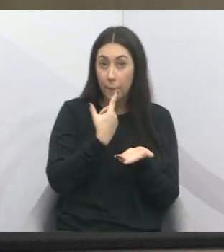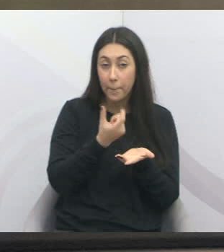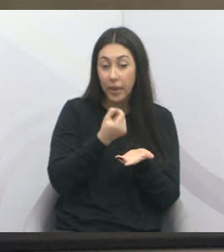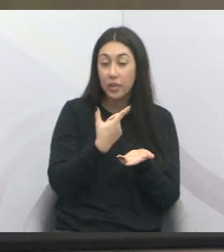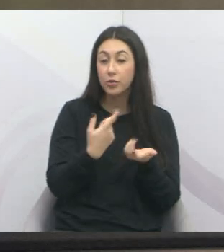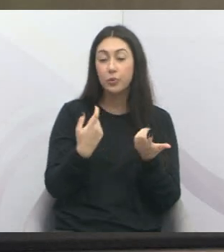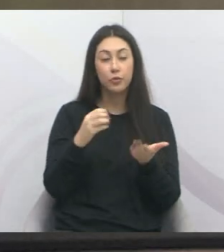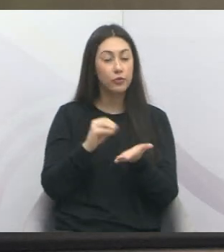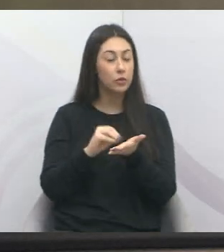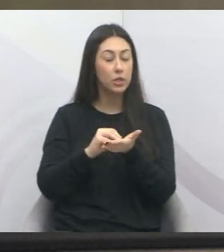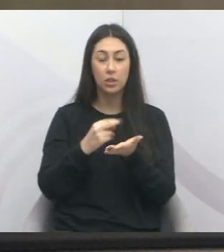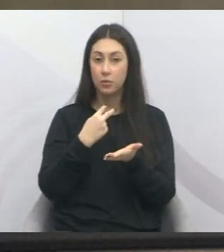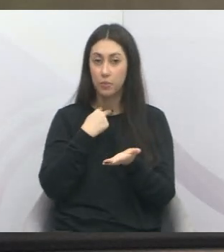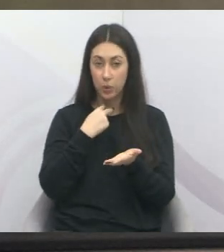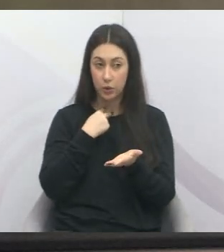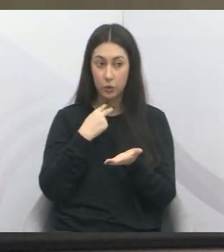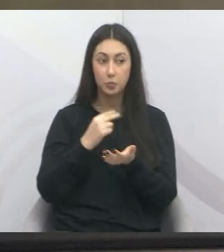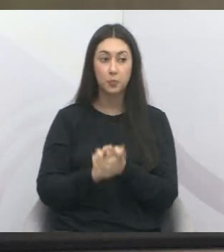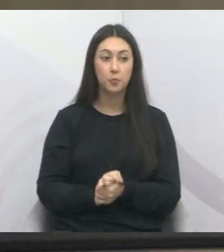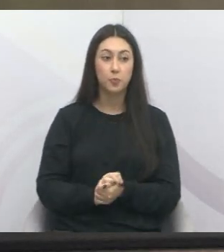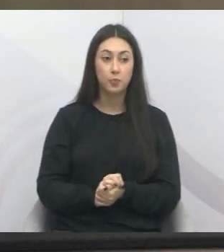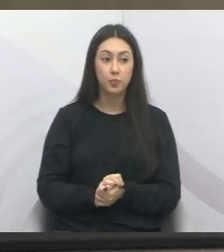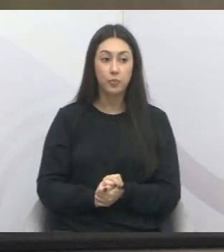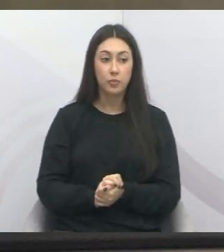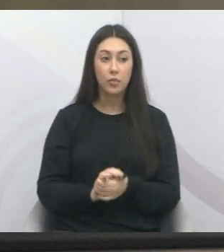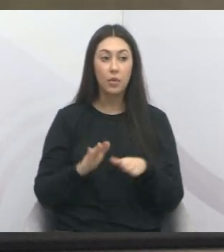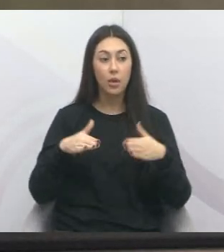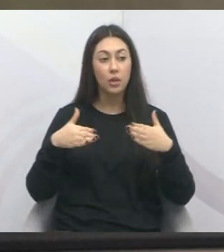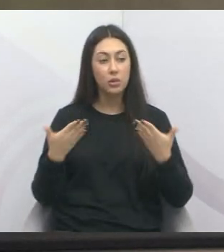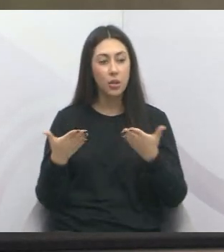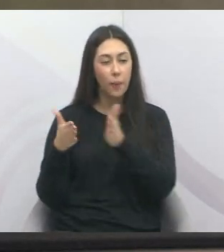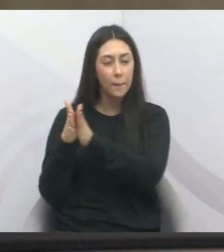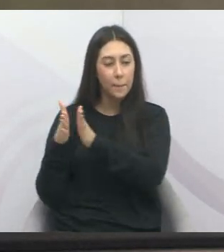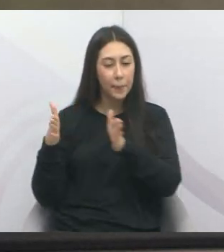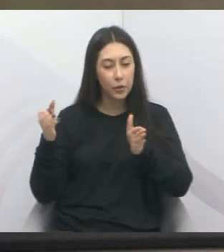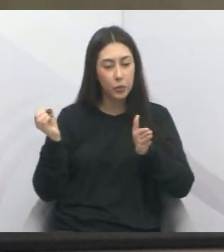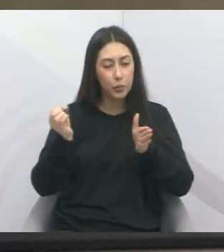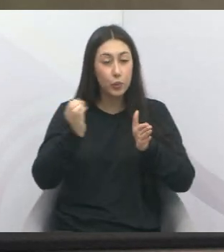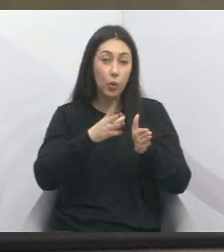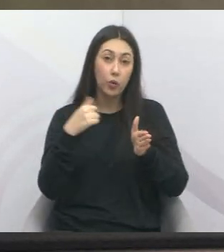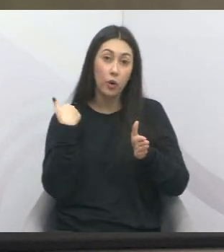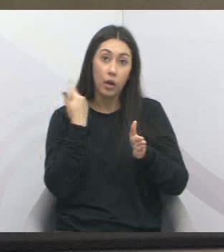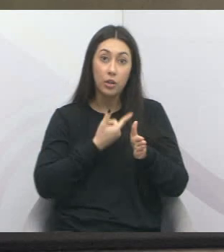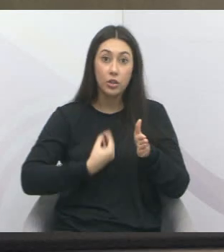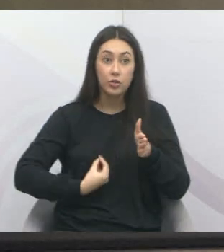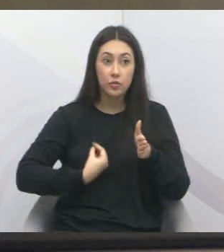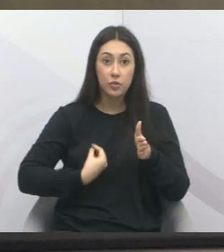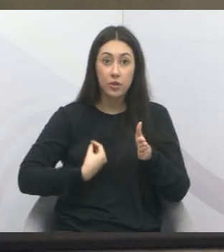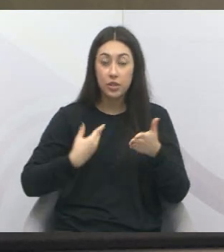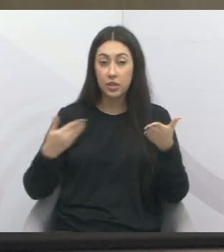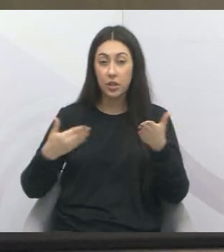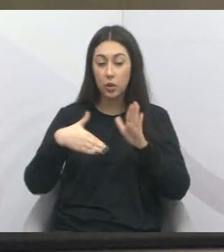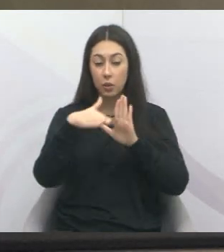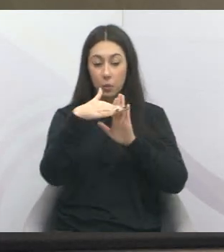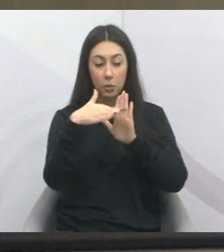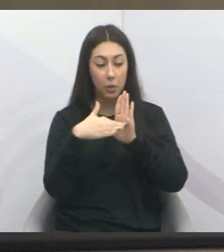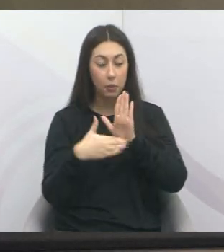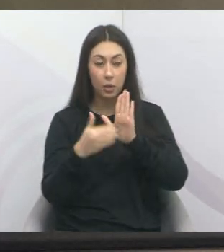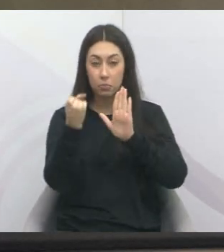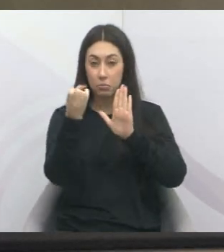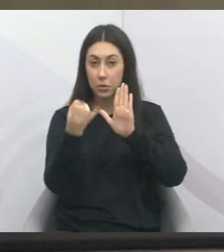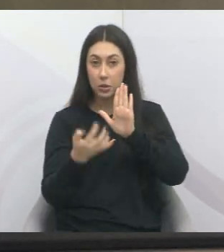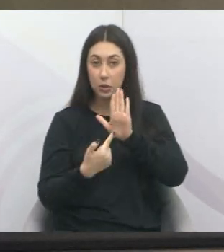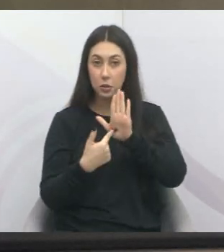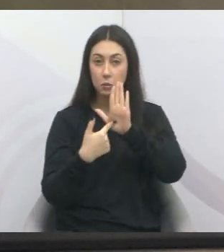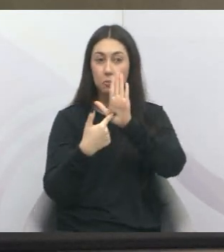que usam contraste, né? Então, é uma nova fase que nós estamos vivendo, e essa prestação de contas, ela mostra que